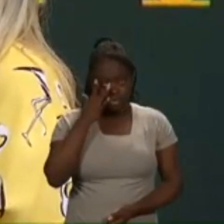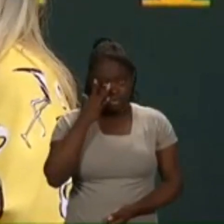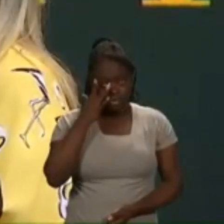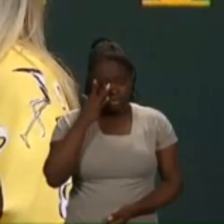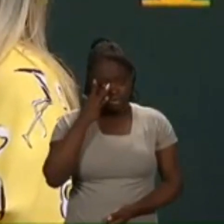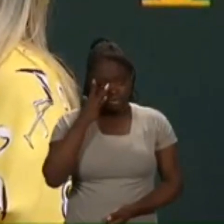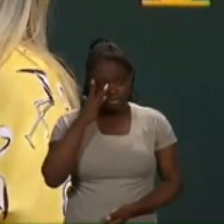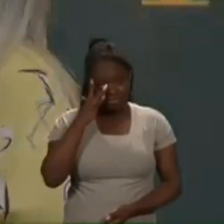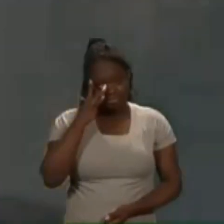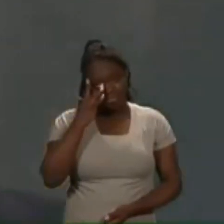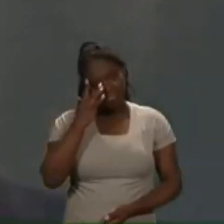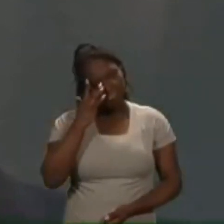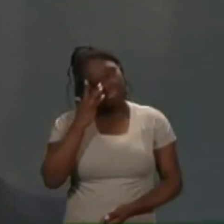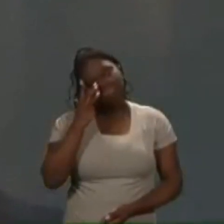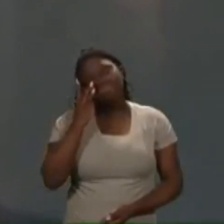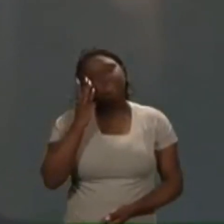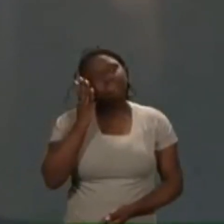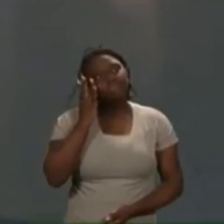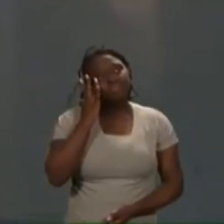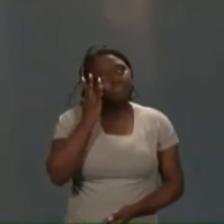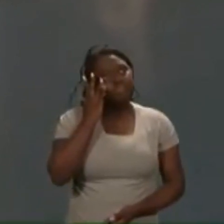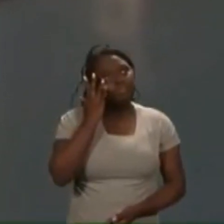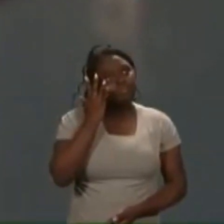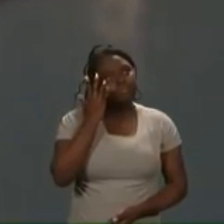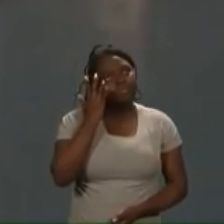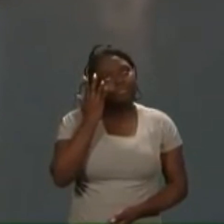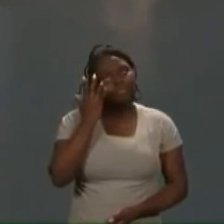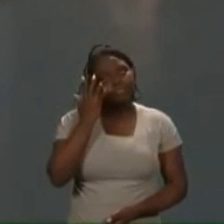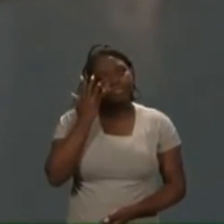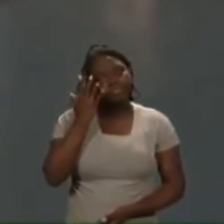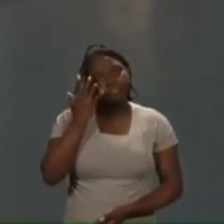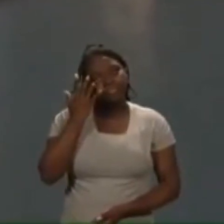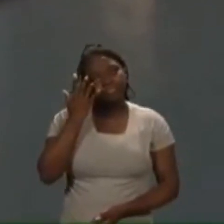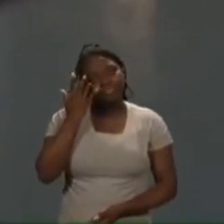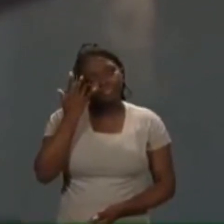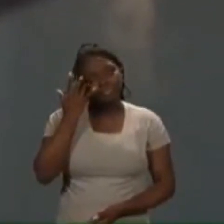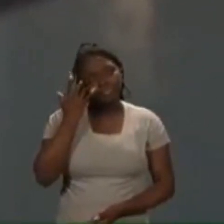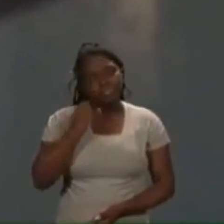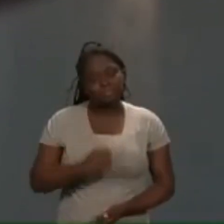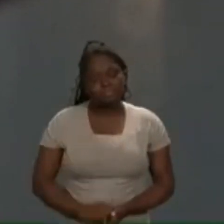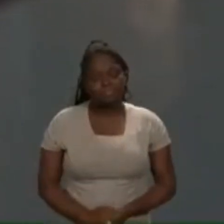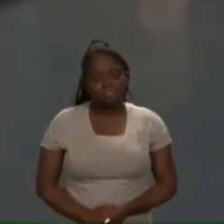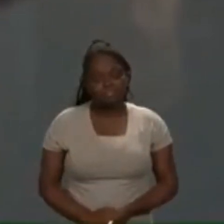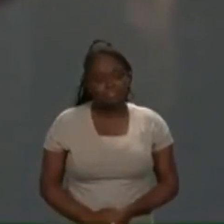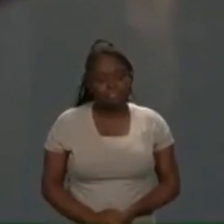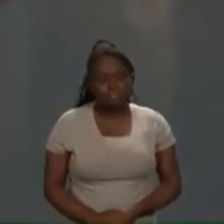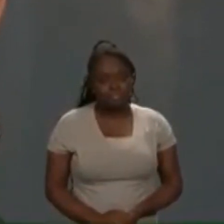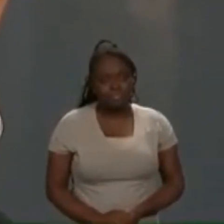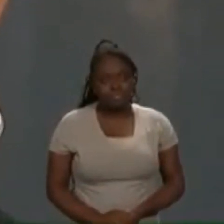Ah, vamos viver. Sei que vocês estarão orando por mim.